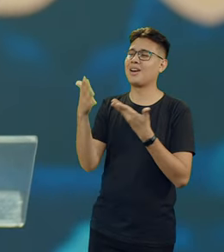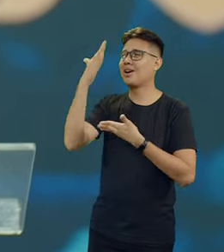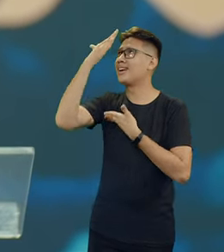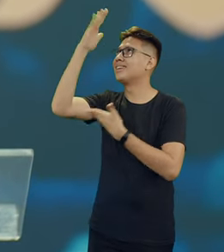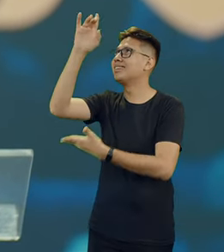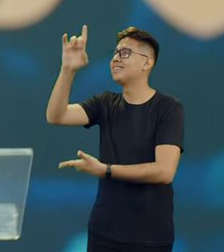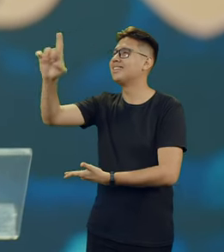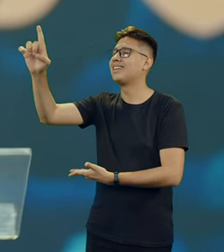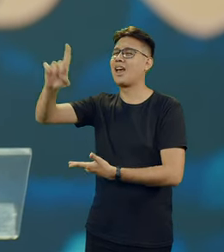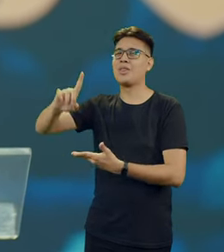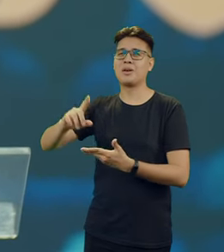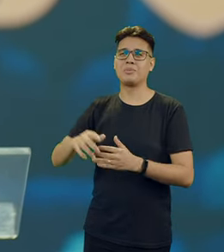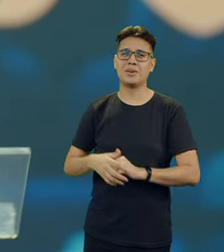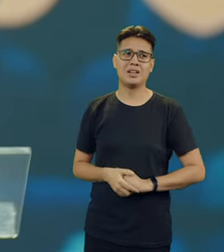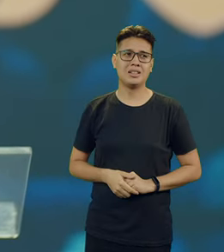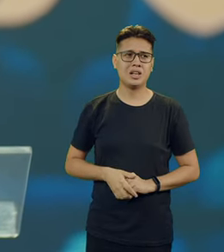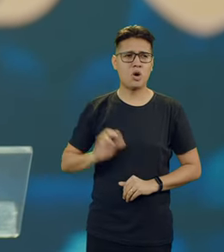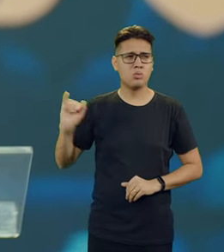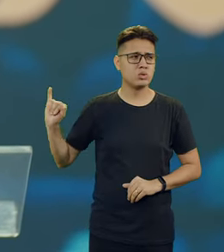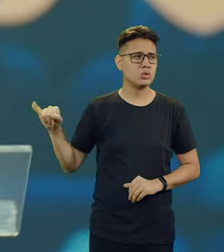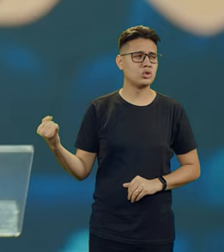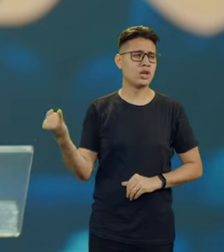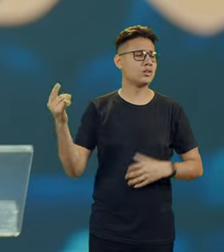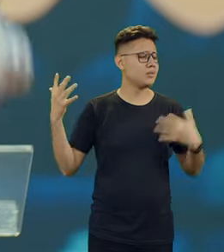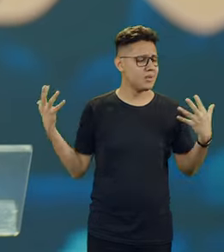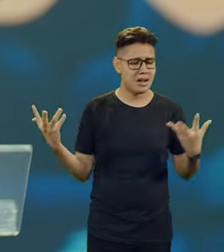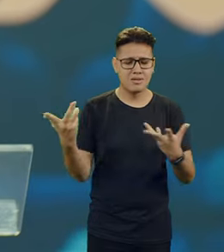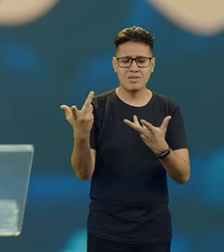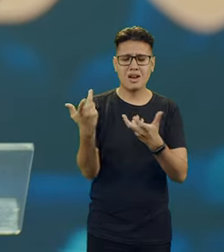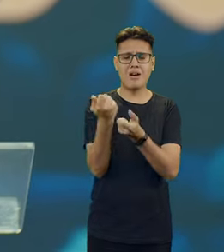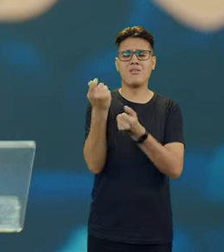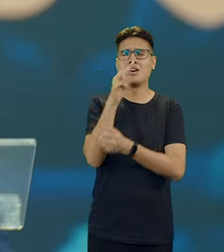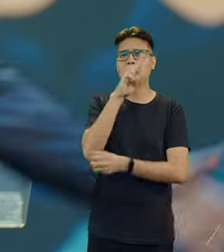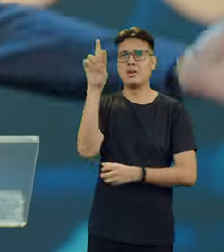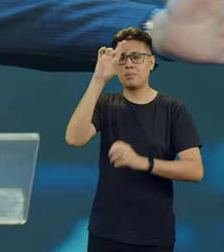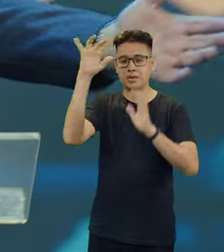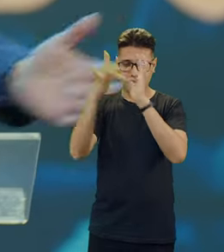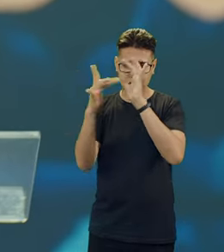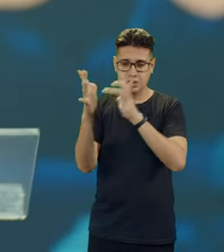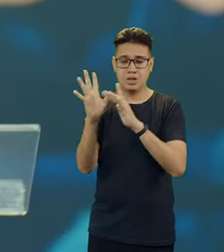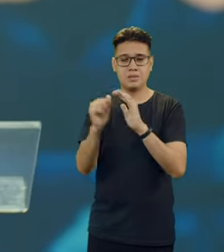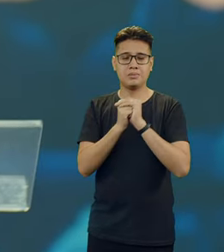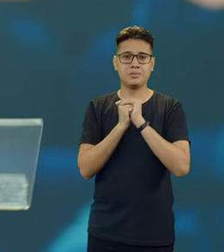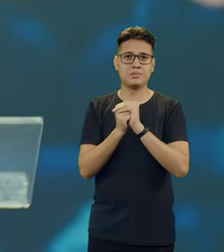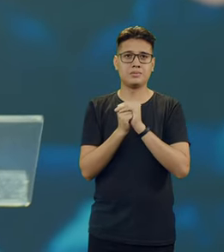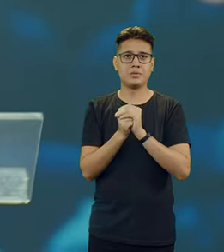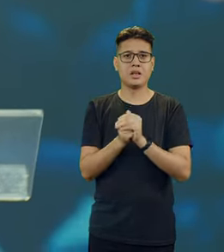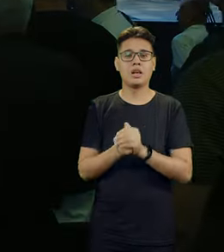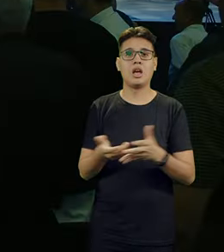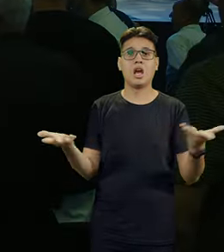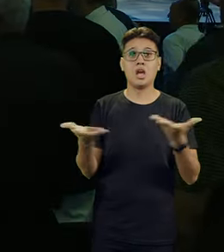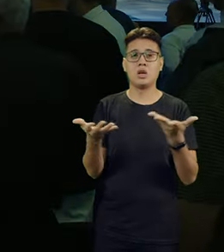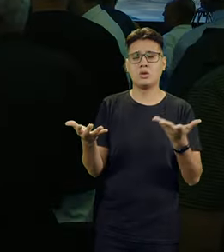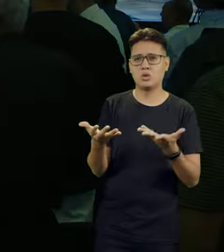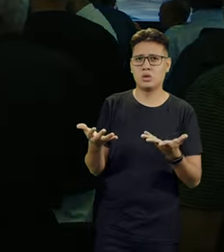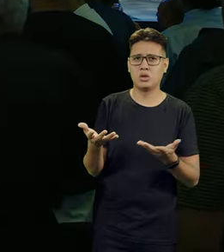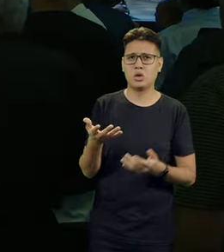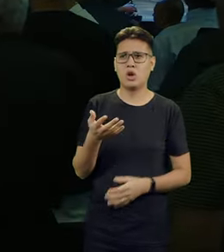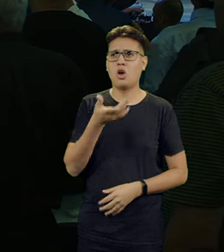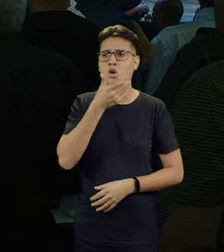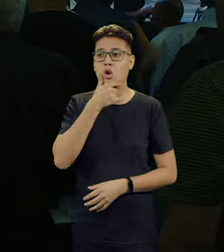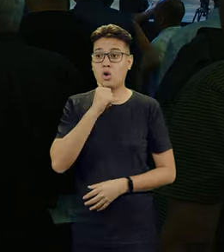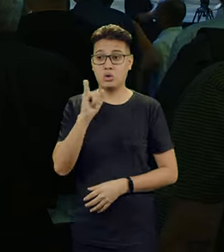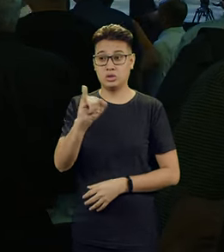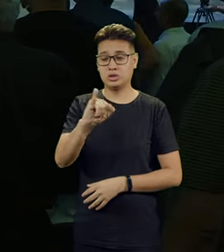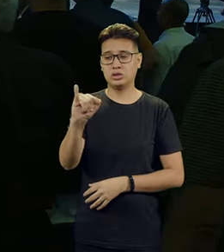Senhor, por esta grande conquista, em nome de Jesus. Amém. Nossos irmãos recepcionistas vão recebê-los.